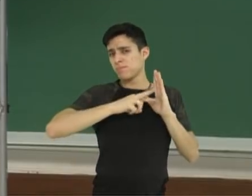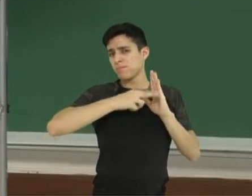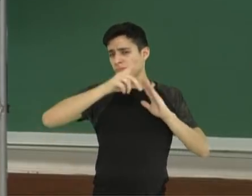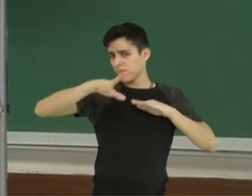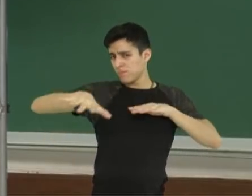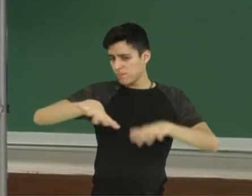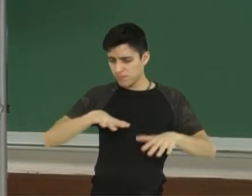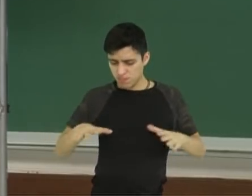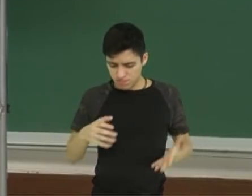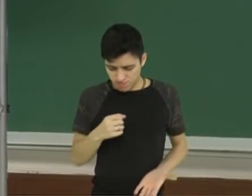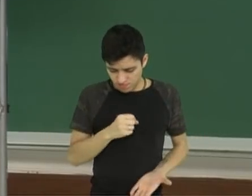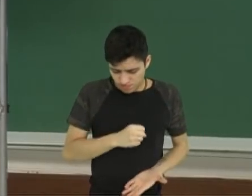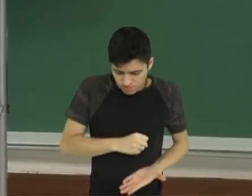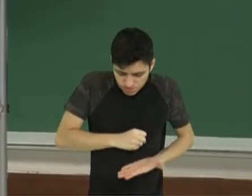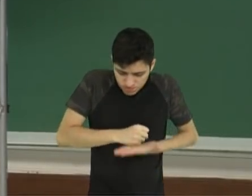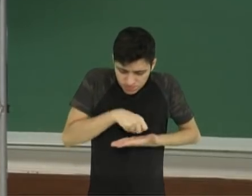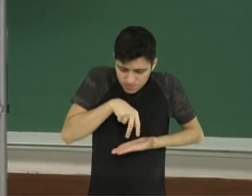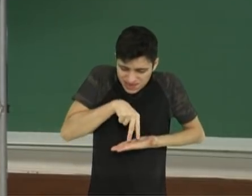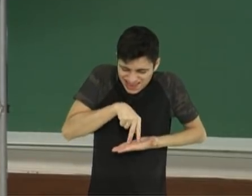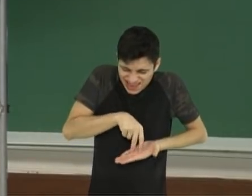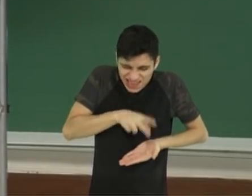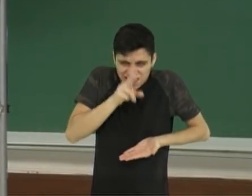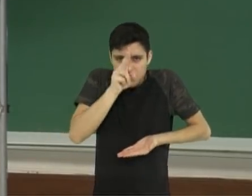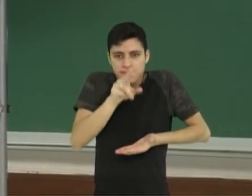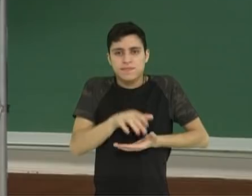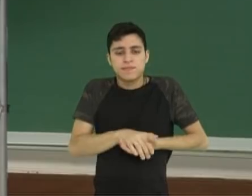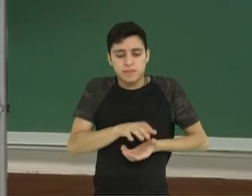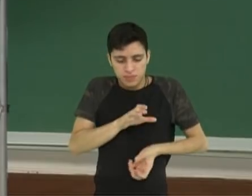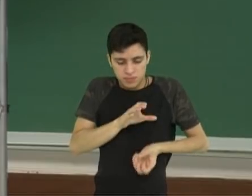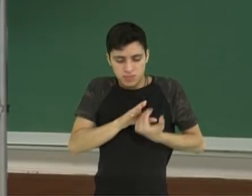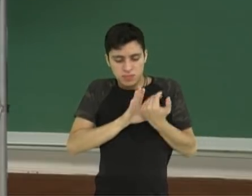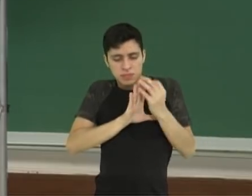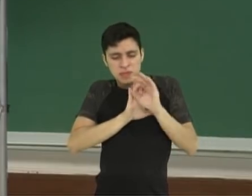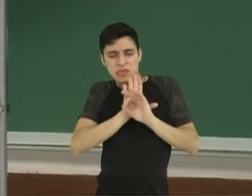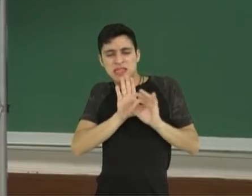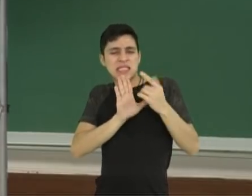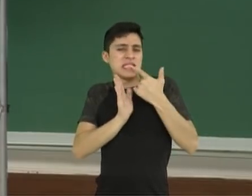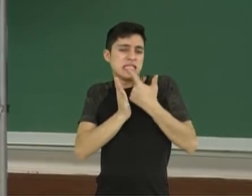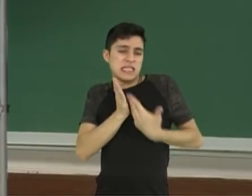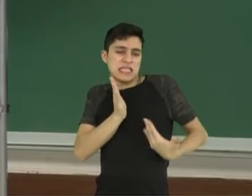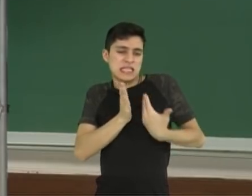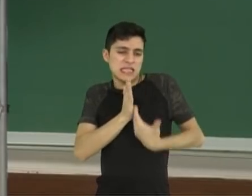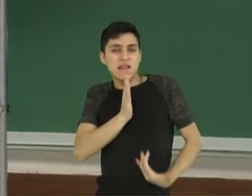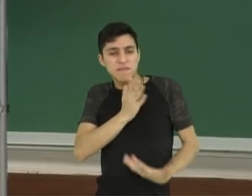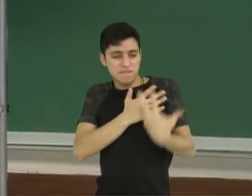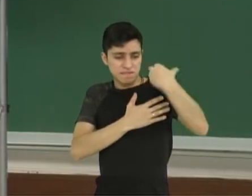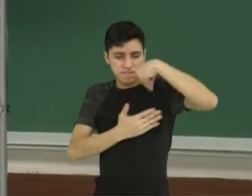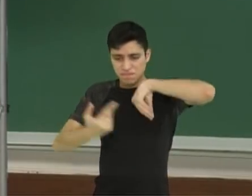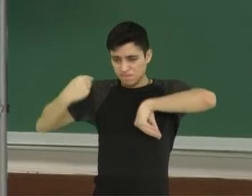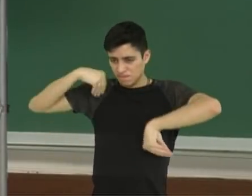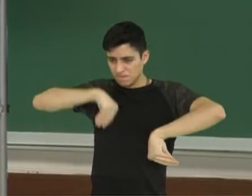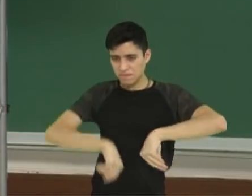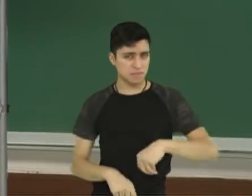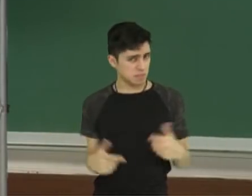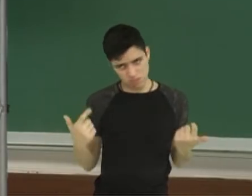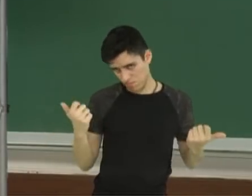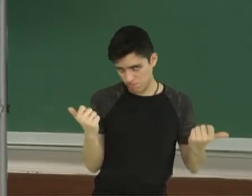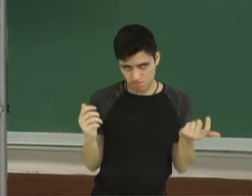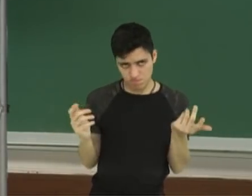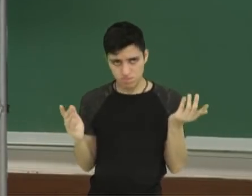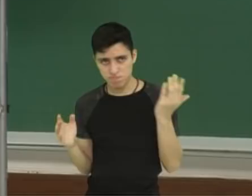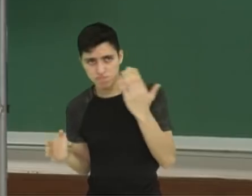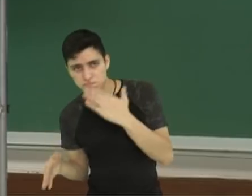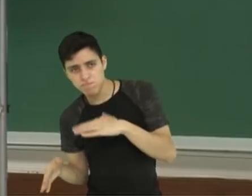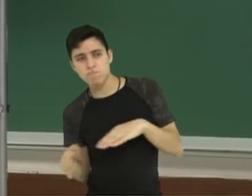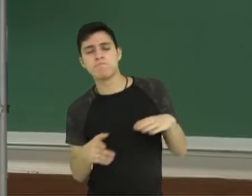Movimento, sustentação, produção de células sanguíneas, entre outras. Na sequência, indo